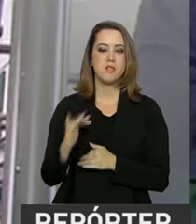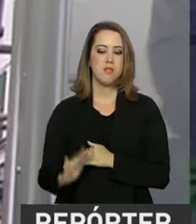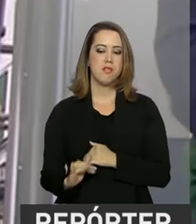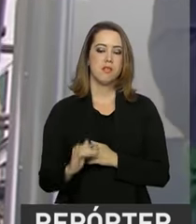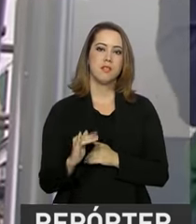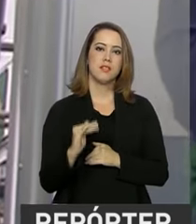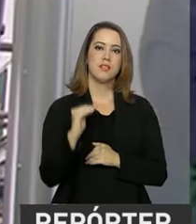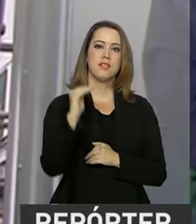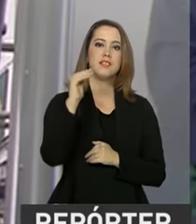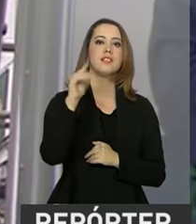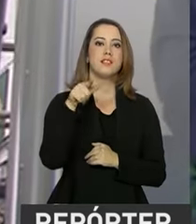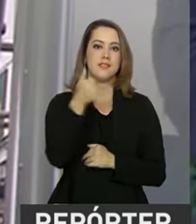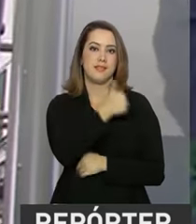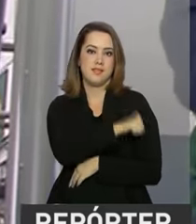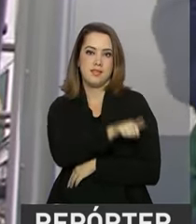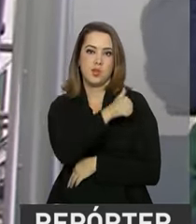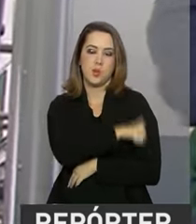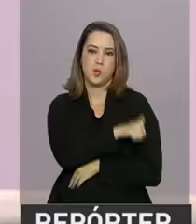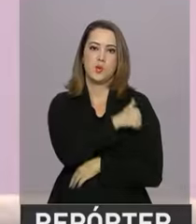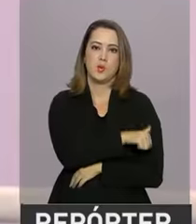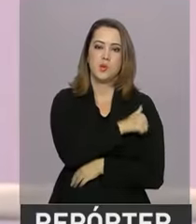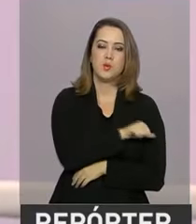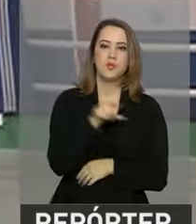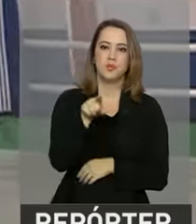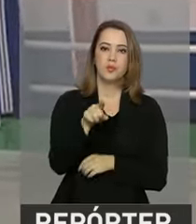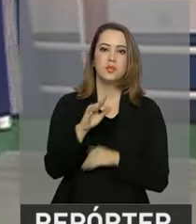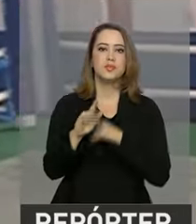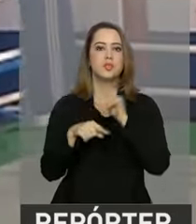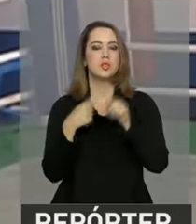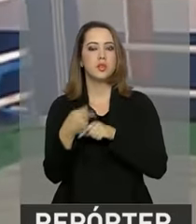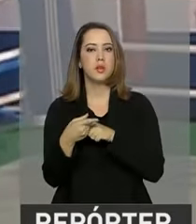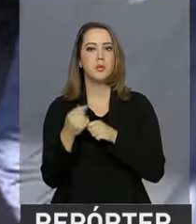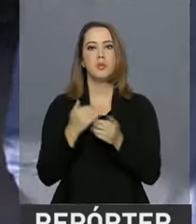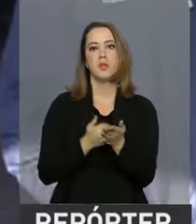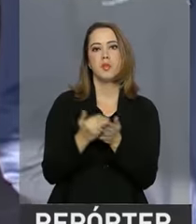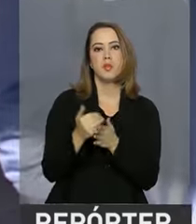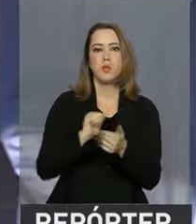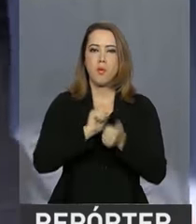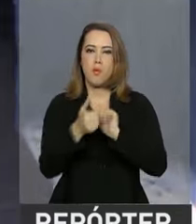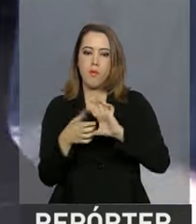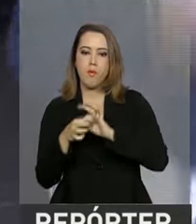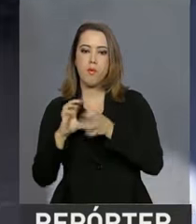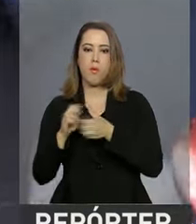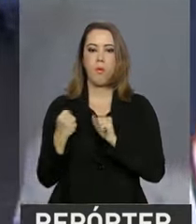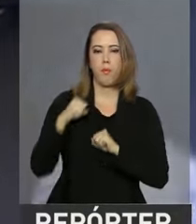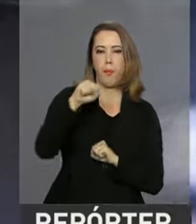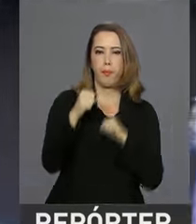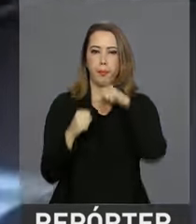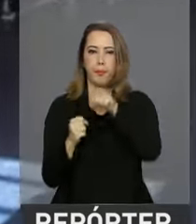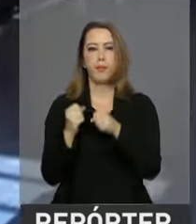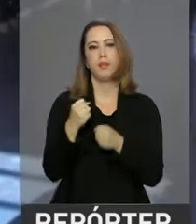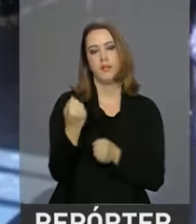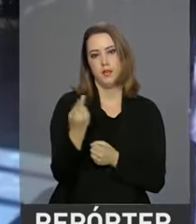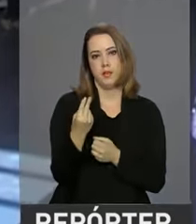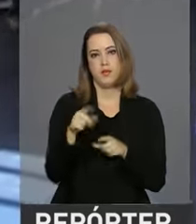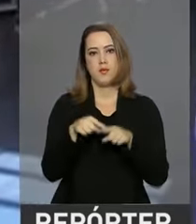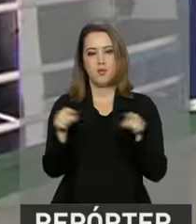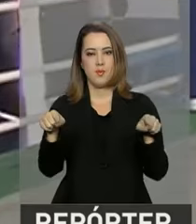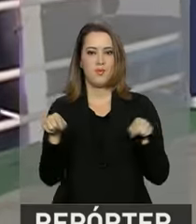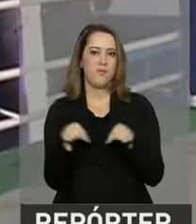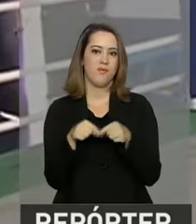comunidade do Vidigal, no Rio de Janeiro. Começaram a praticar box na mesma academia e graças ao